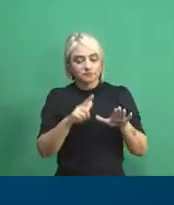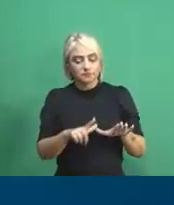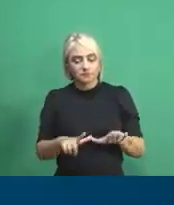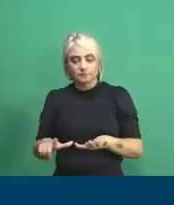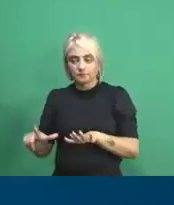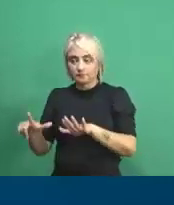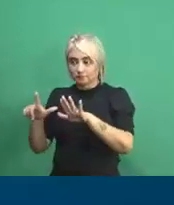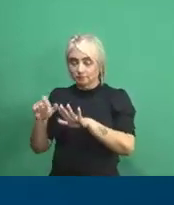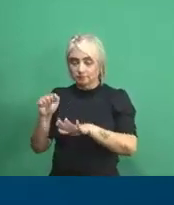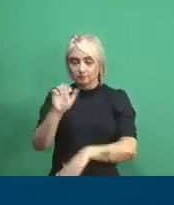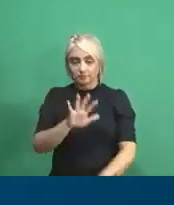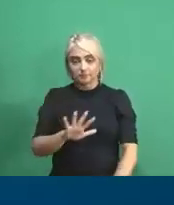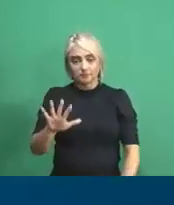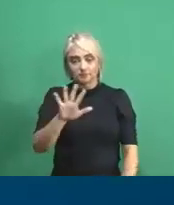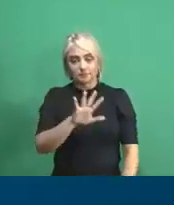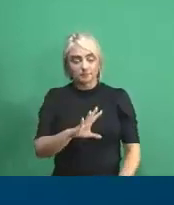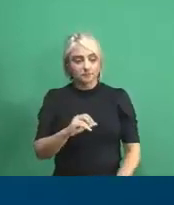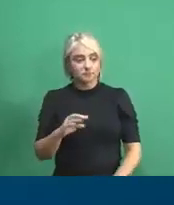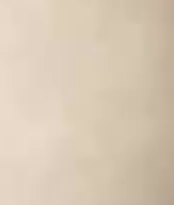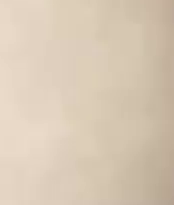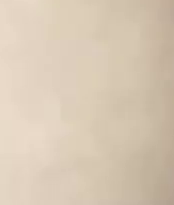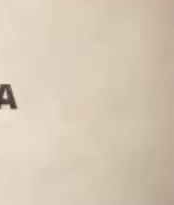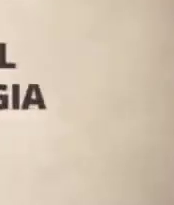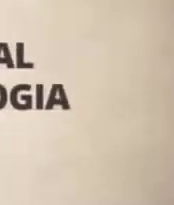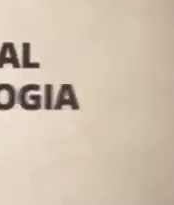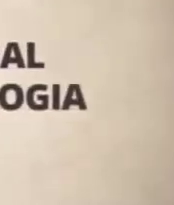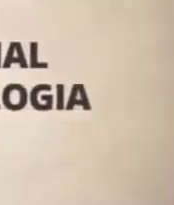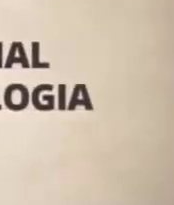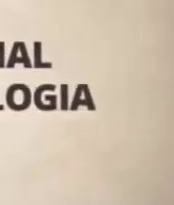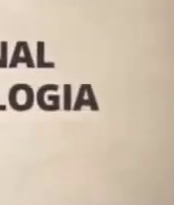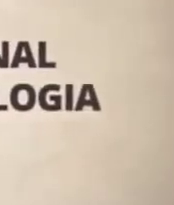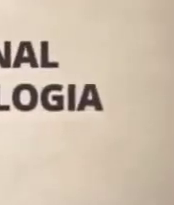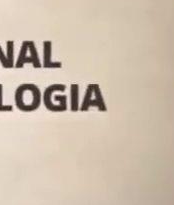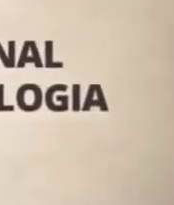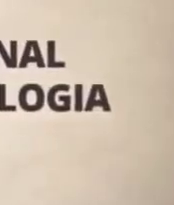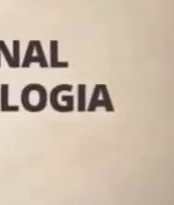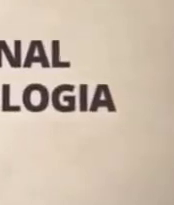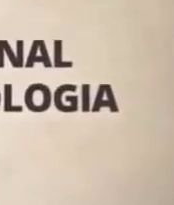Nacional de Ciência e Tecnologia ontem. E aí